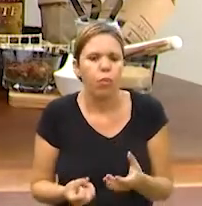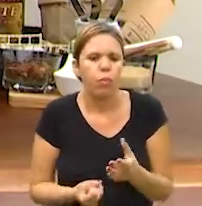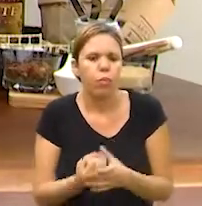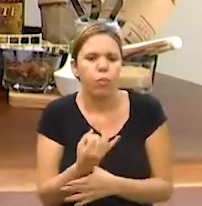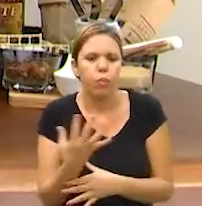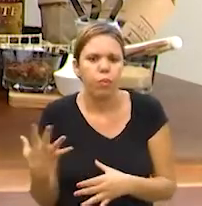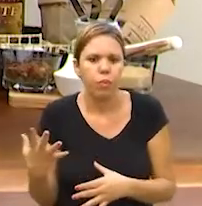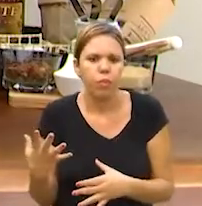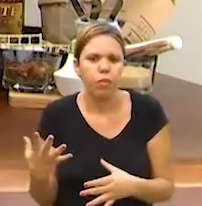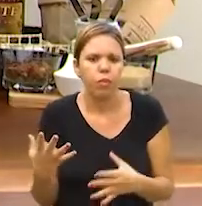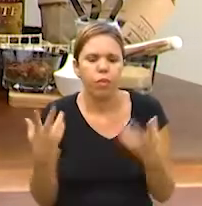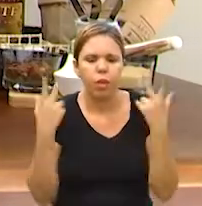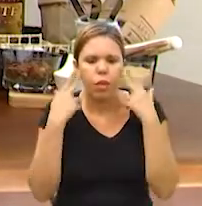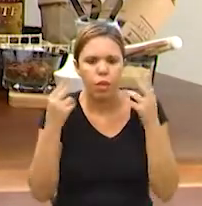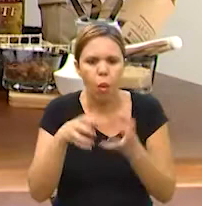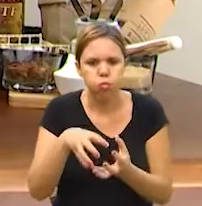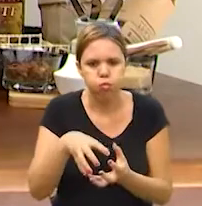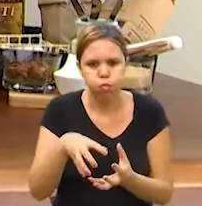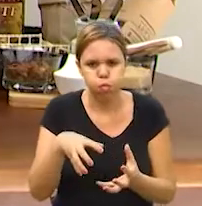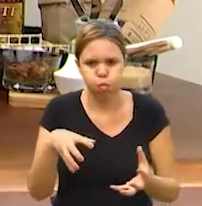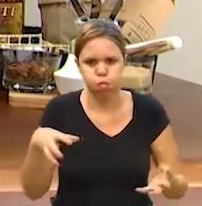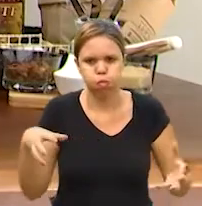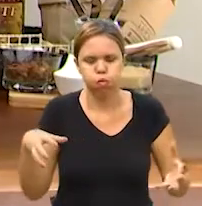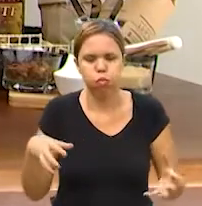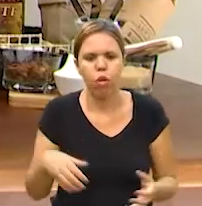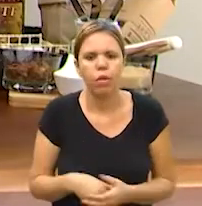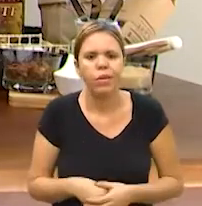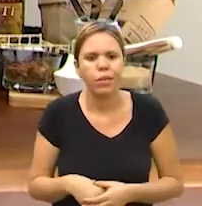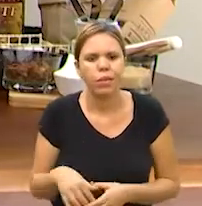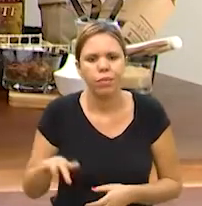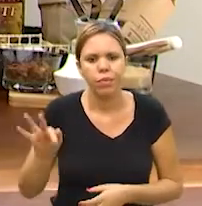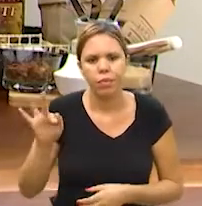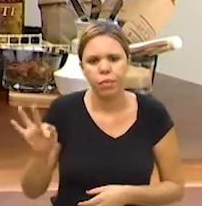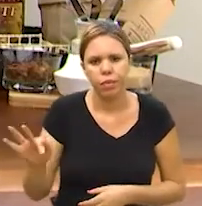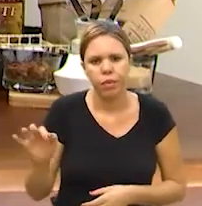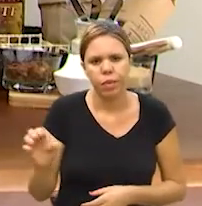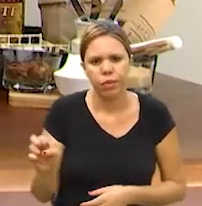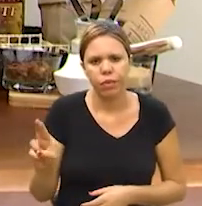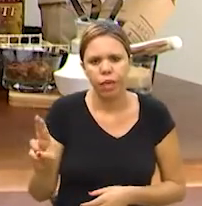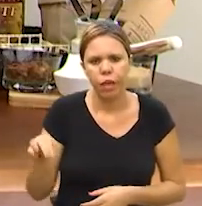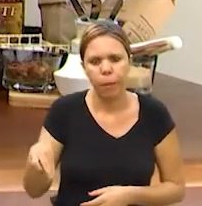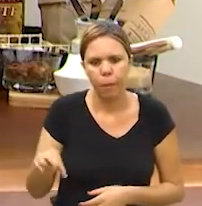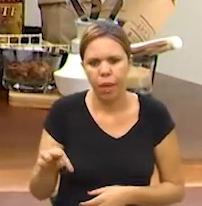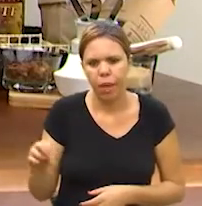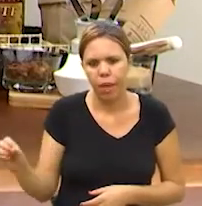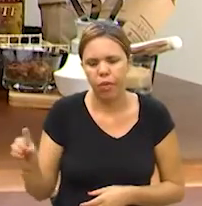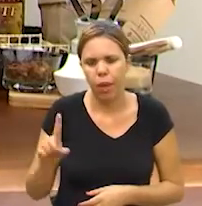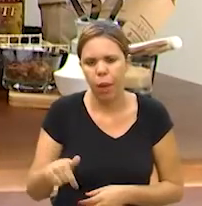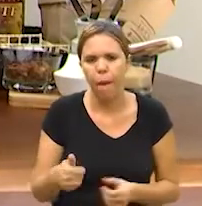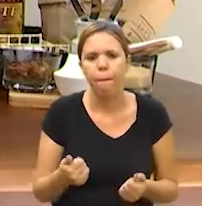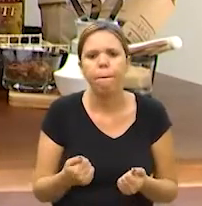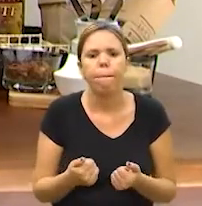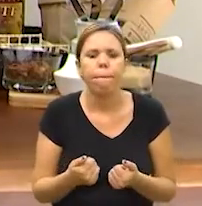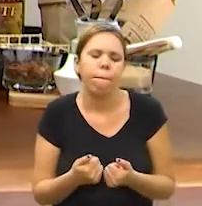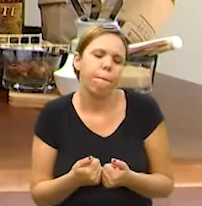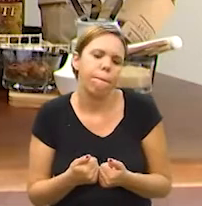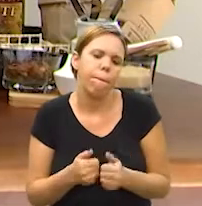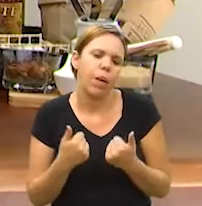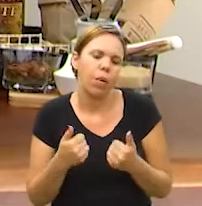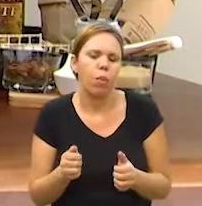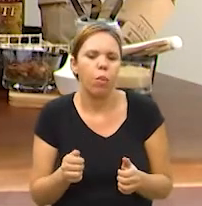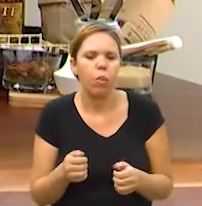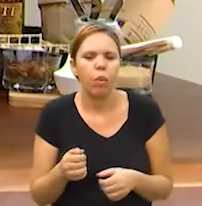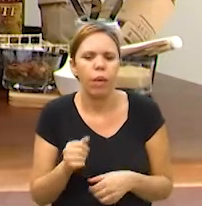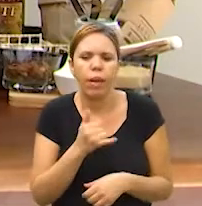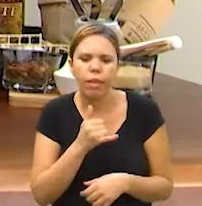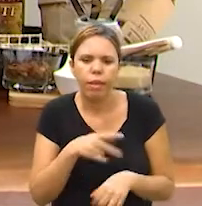pão de fermentação natural, que é conhecido também como pão italiano. Então é um pão que a gente vai trabalhar com fermento